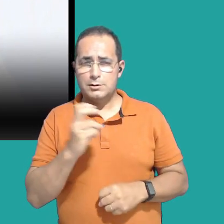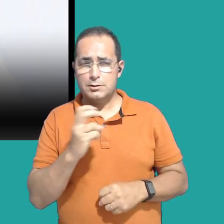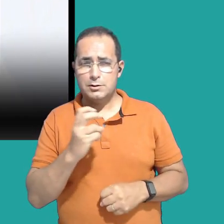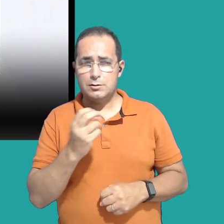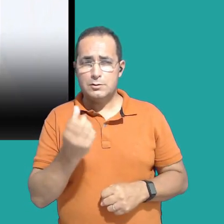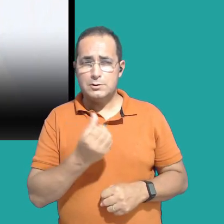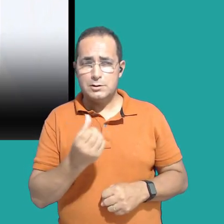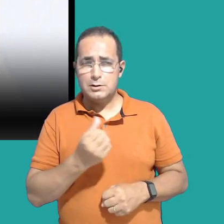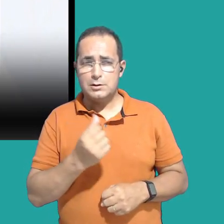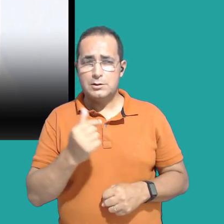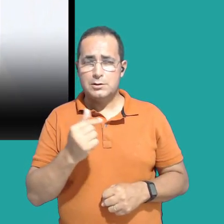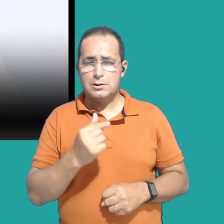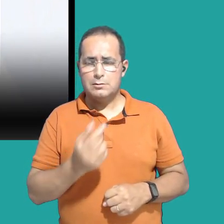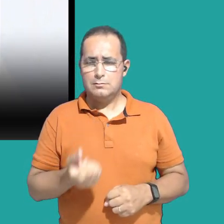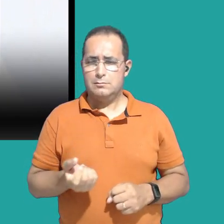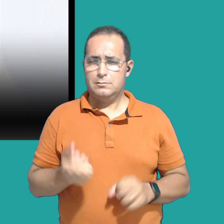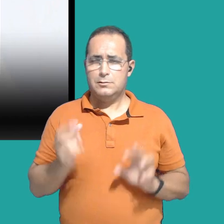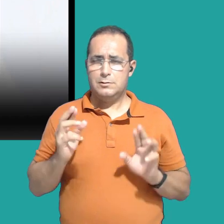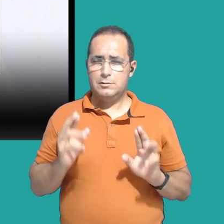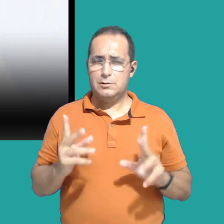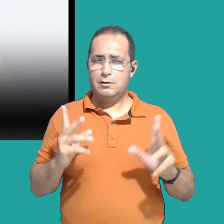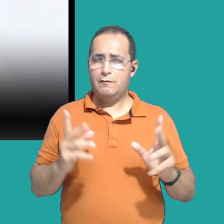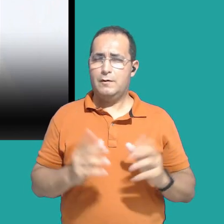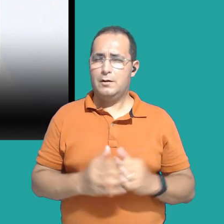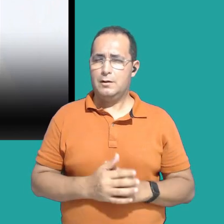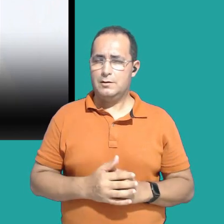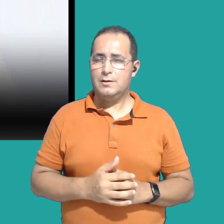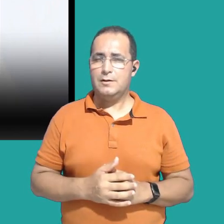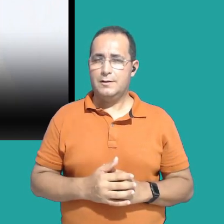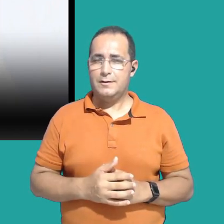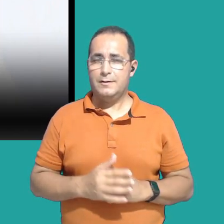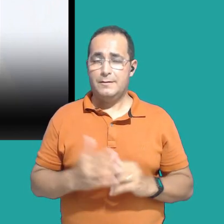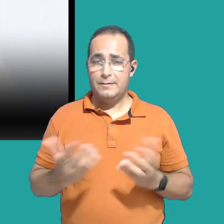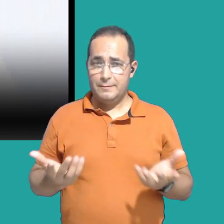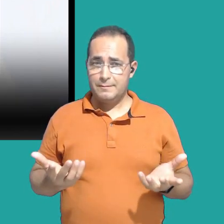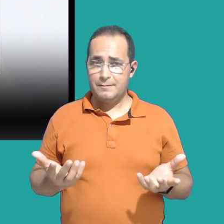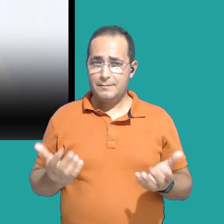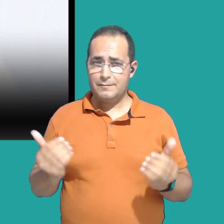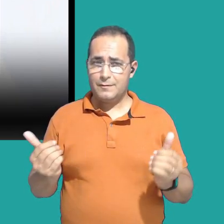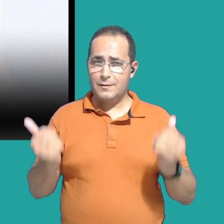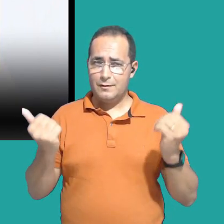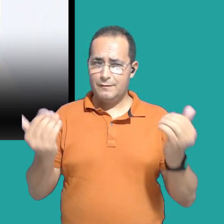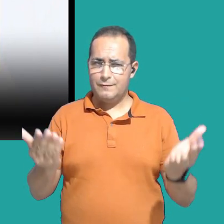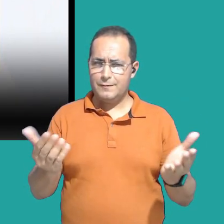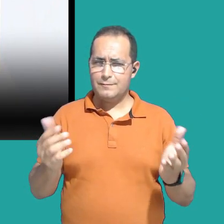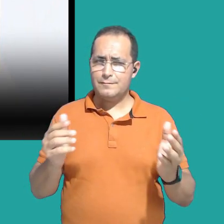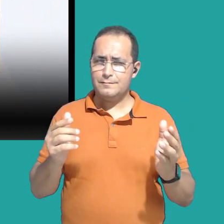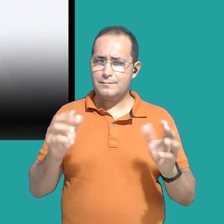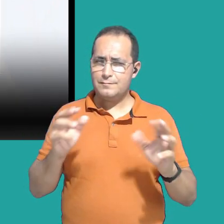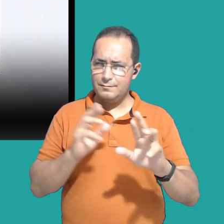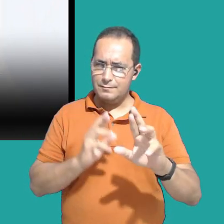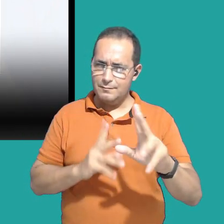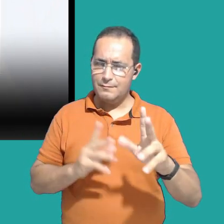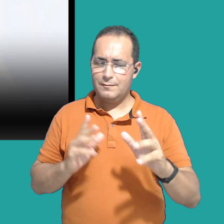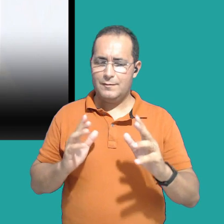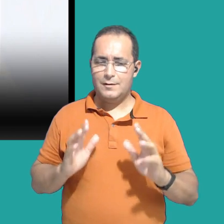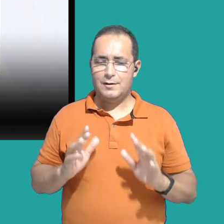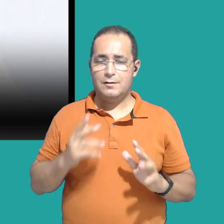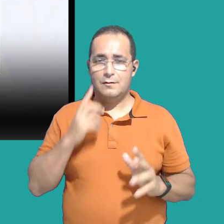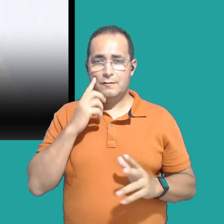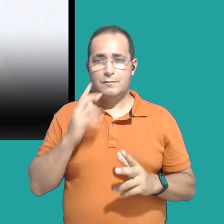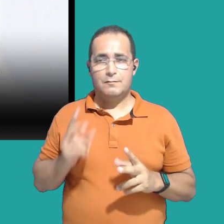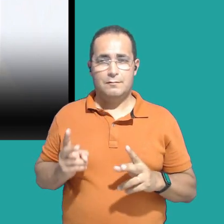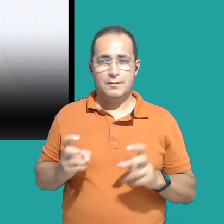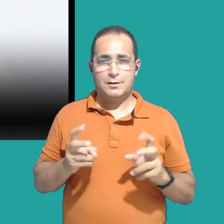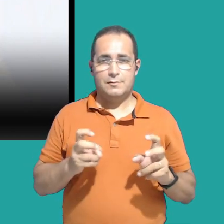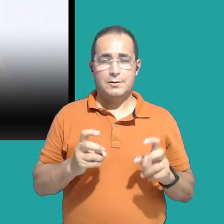tempo, 5, 6, 7 anos, assim, eu fui começando a perceber que, poxa, tinha uma diferença. O Né, mundo frio lá fora, né? É um mundo diferente